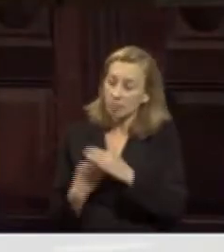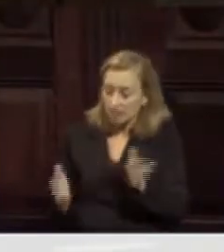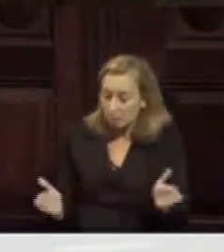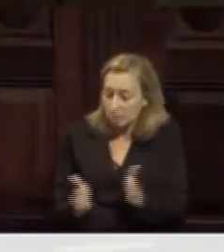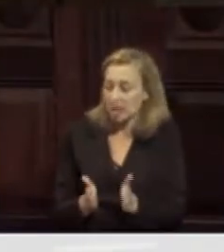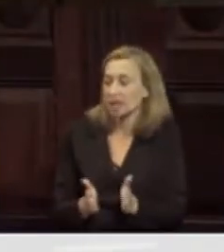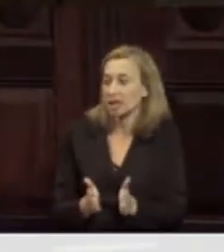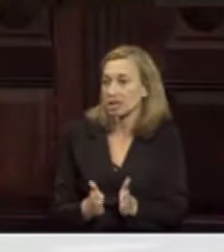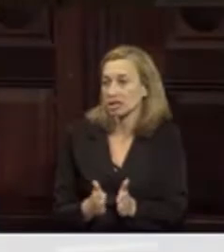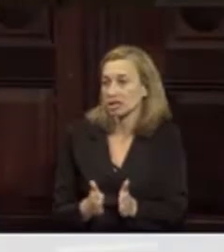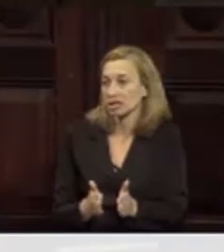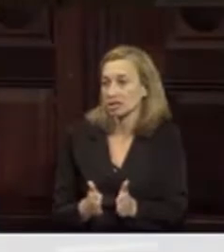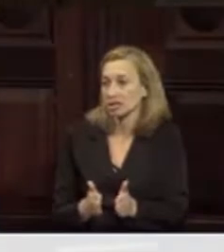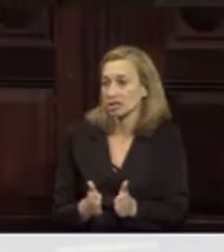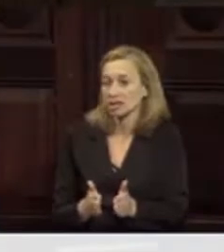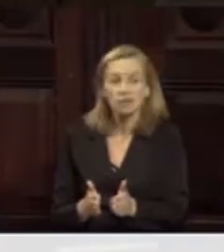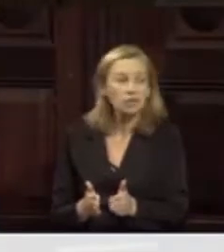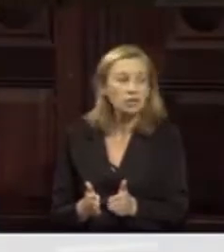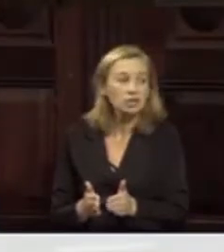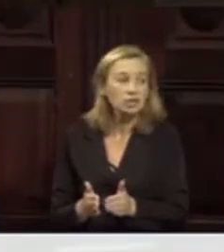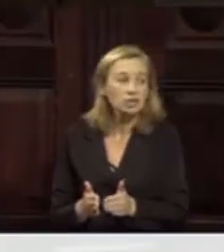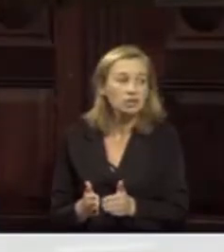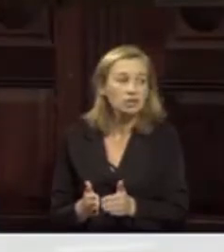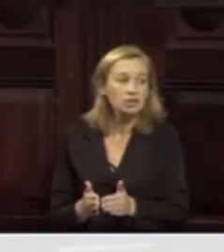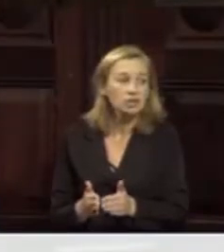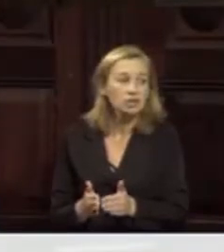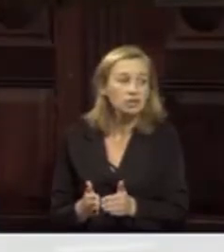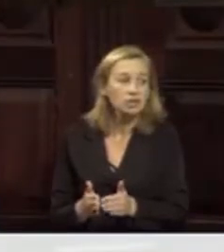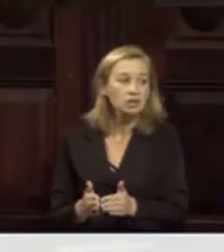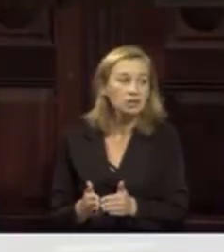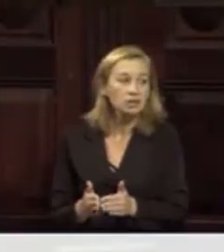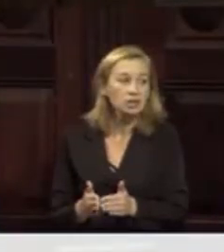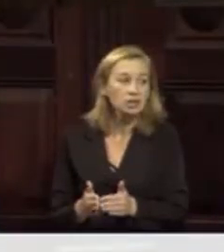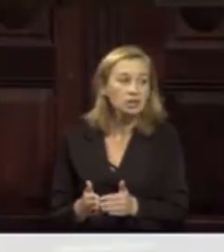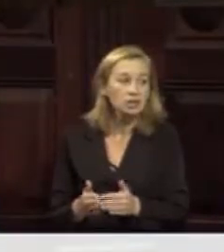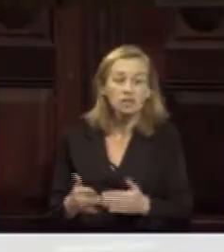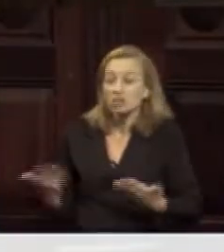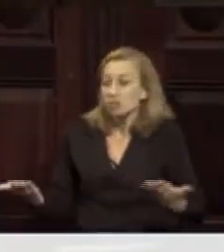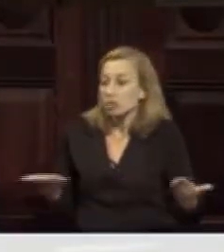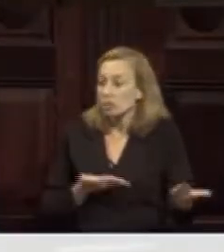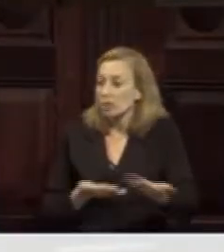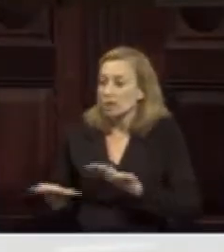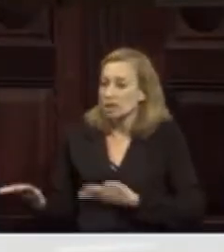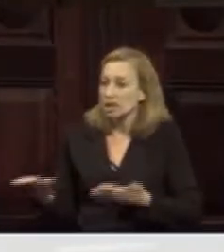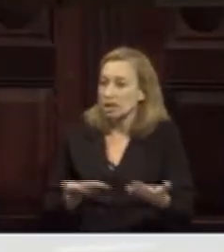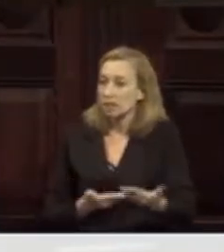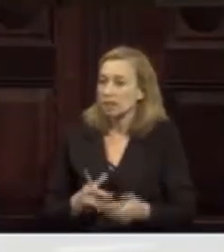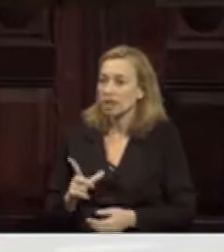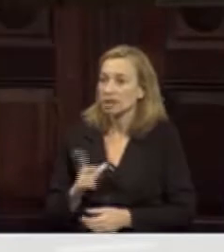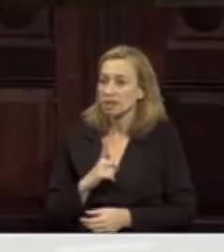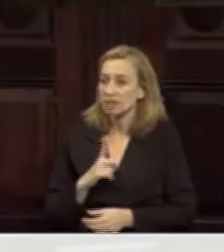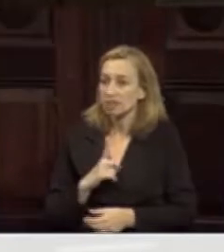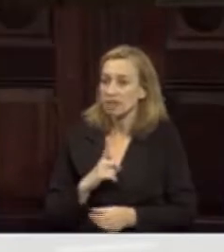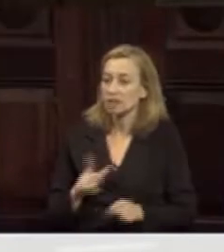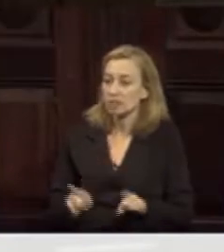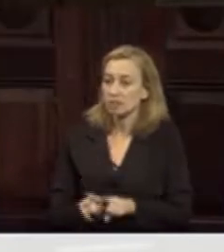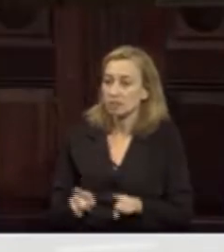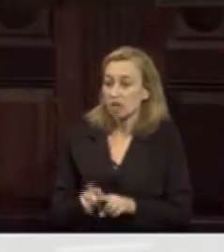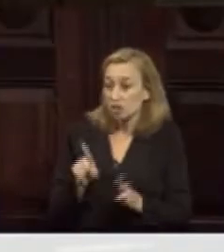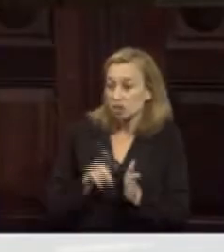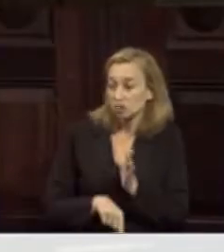Estado e fazer uma jogada cruzada para que pudesse haver também o